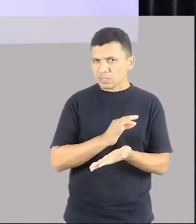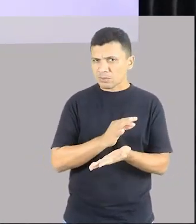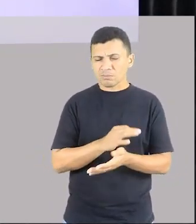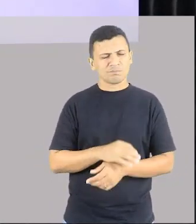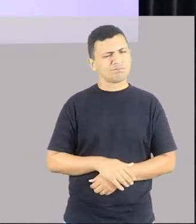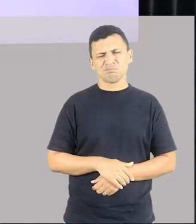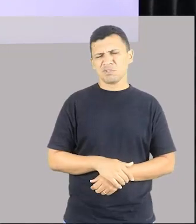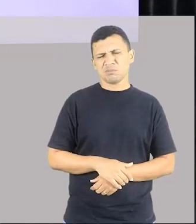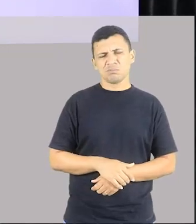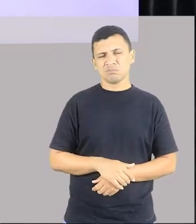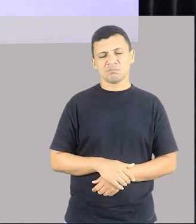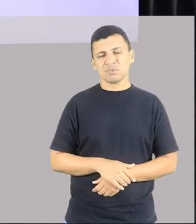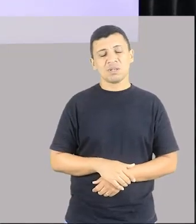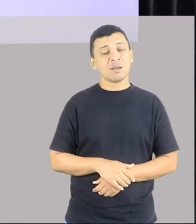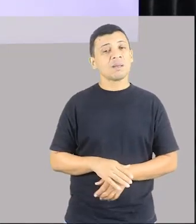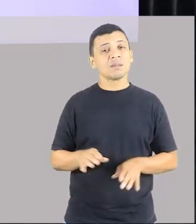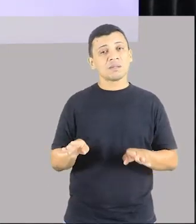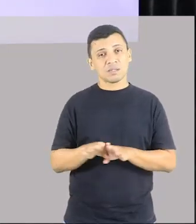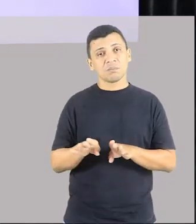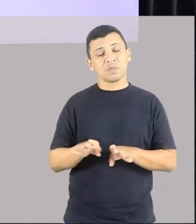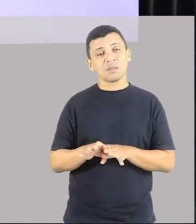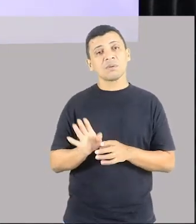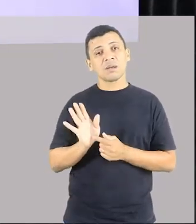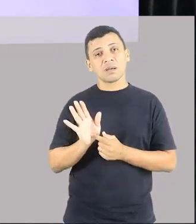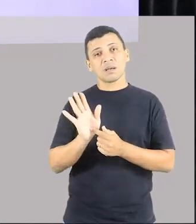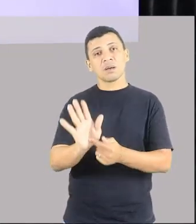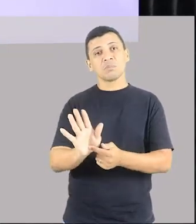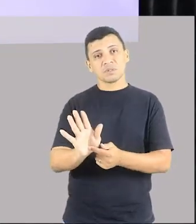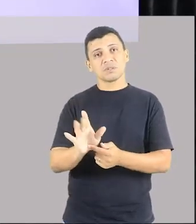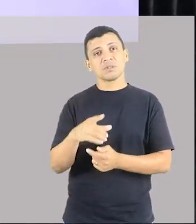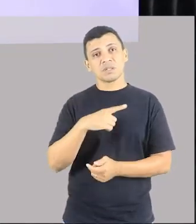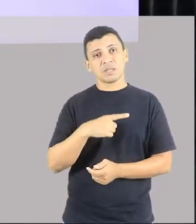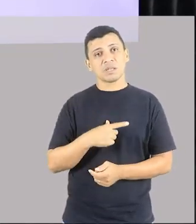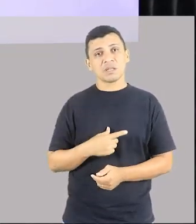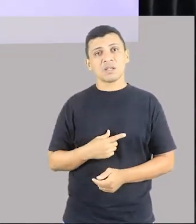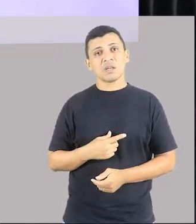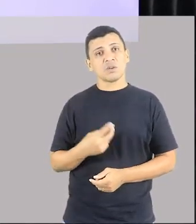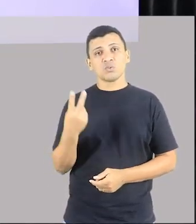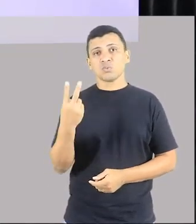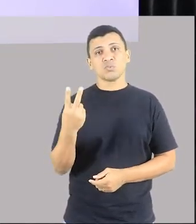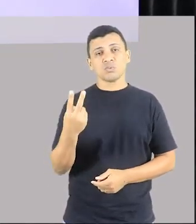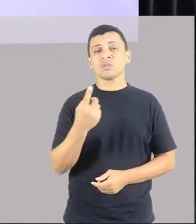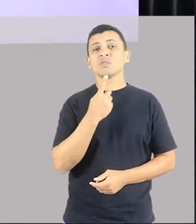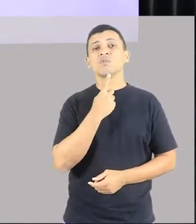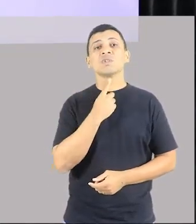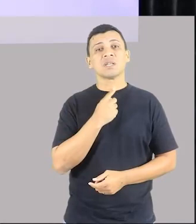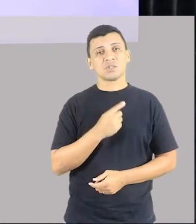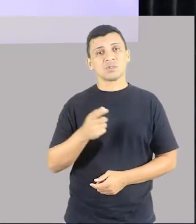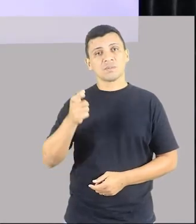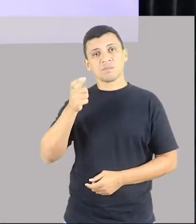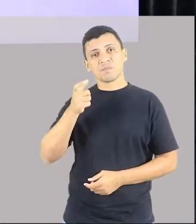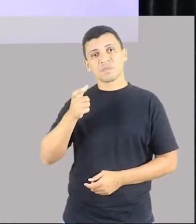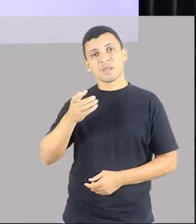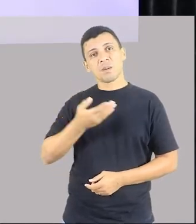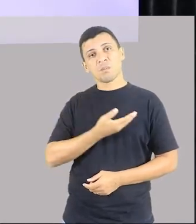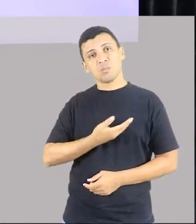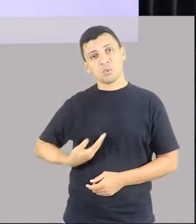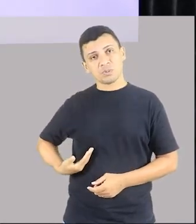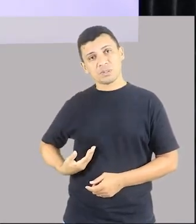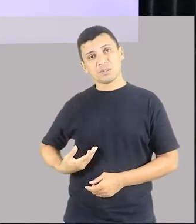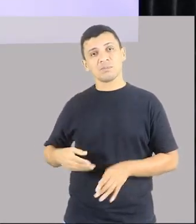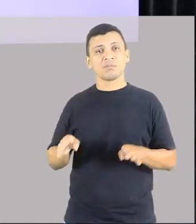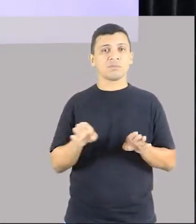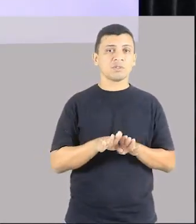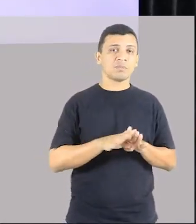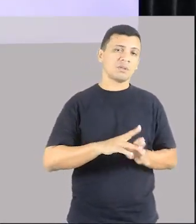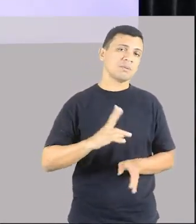necessariamente será um contrato, mas também representa a força de duas vontades. Uma vontade pública e uma vontade do